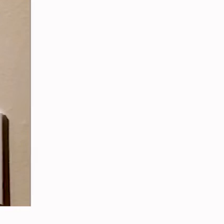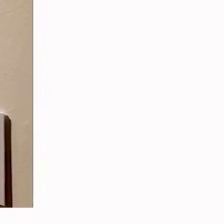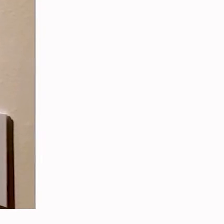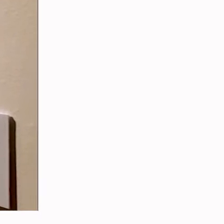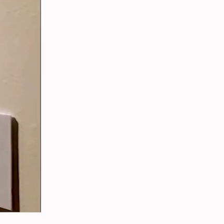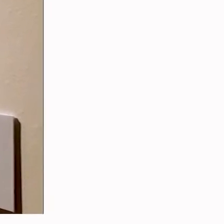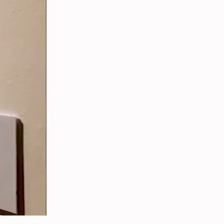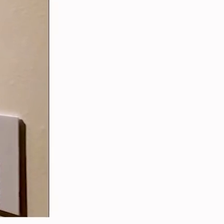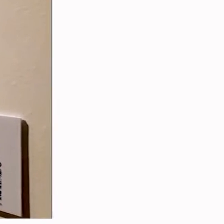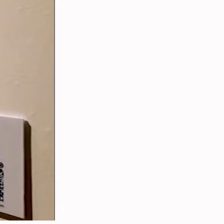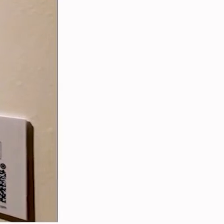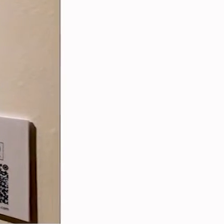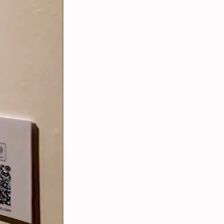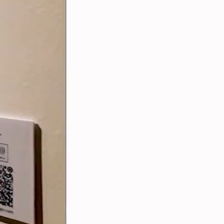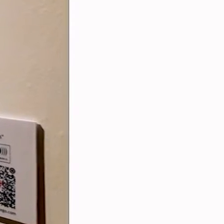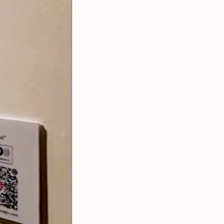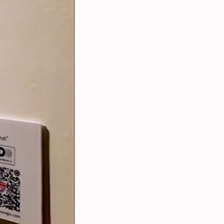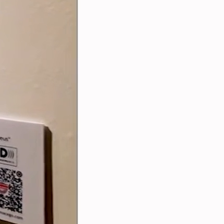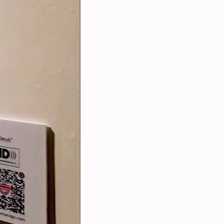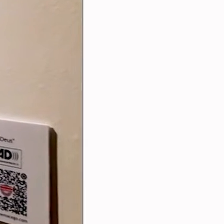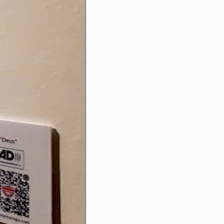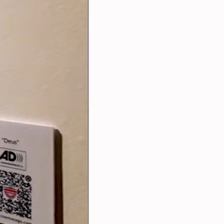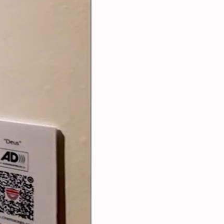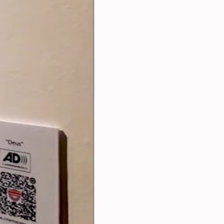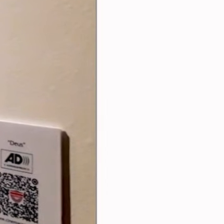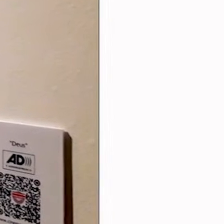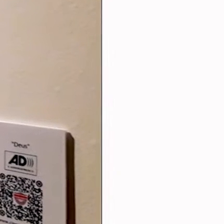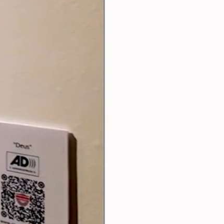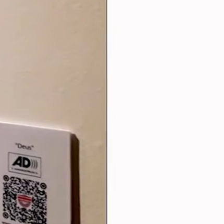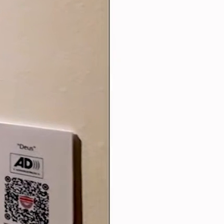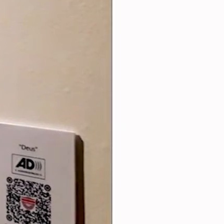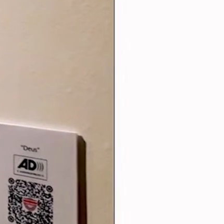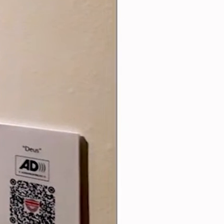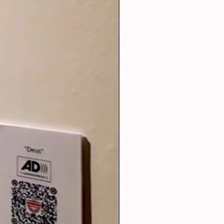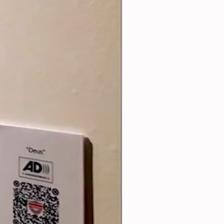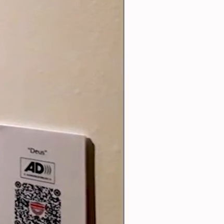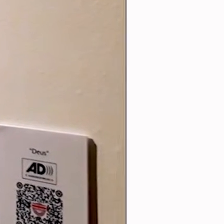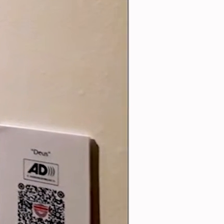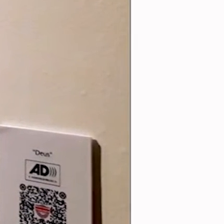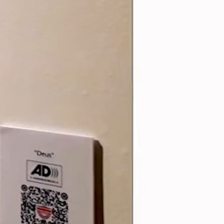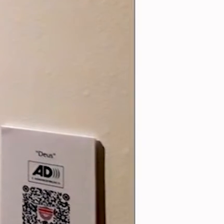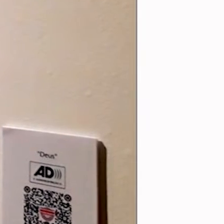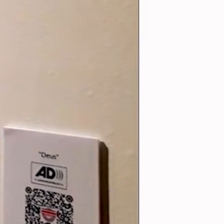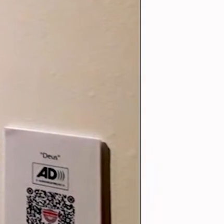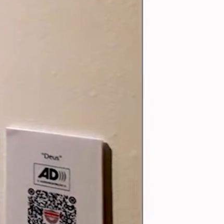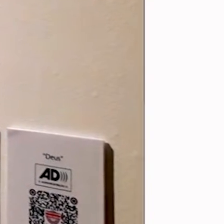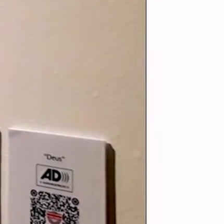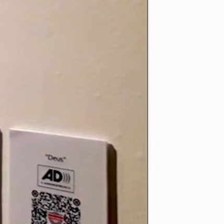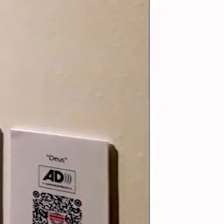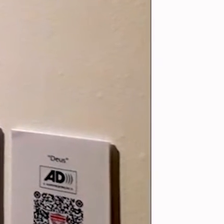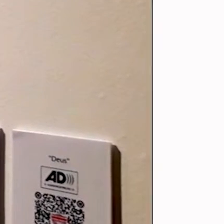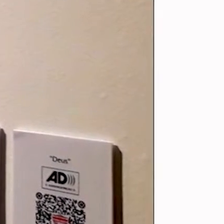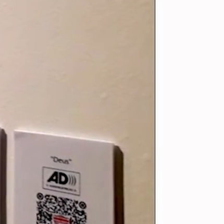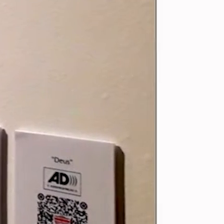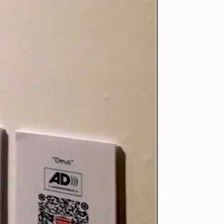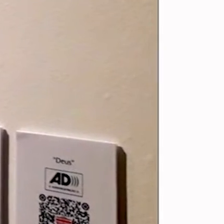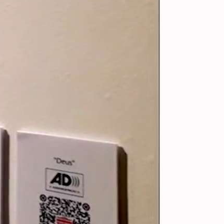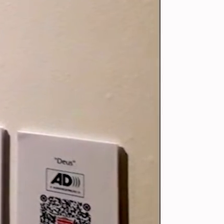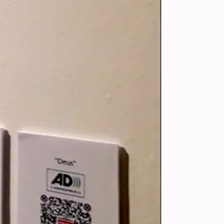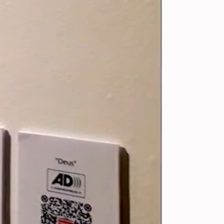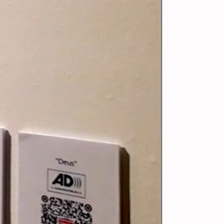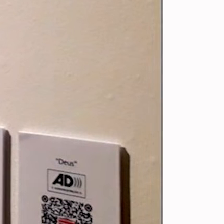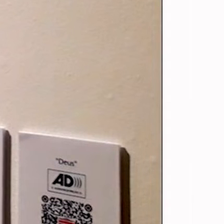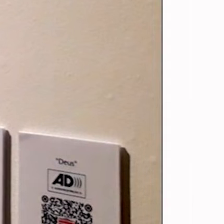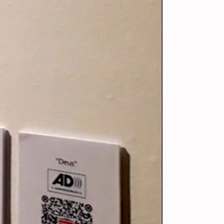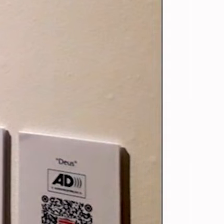obra. Foto de uma parede com alguns quadros, textos e QR Codes com o logo da